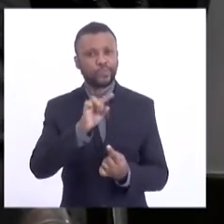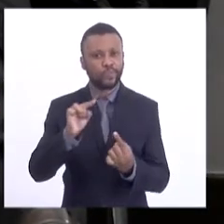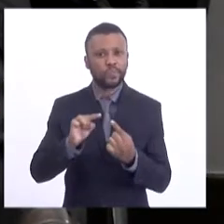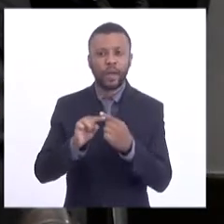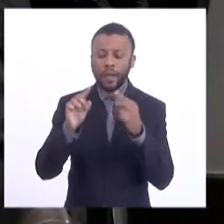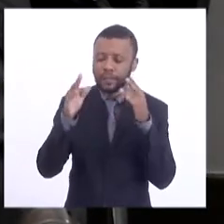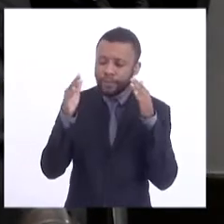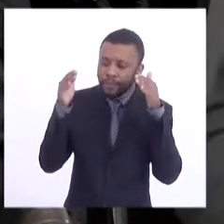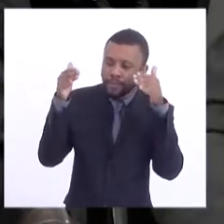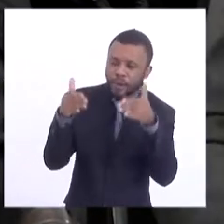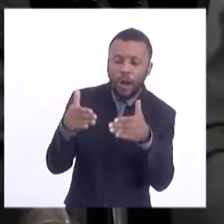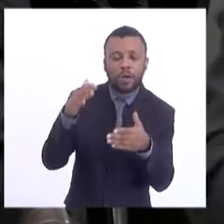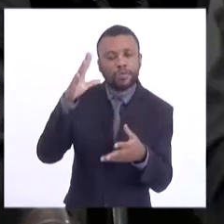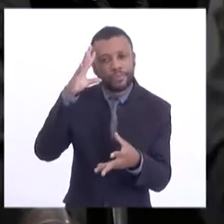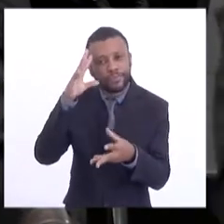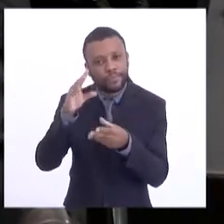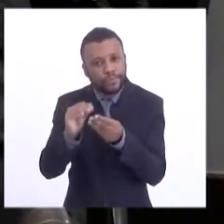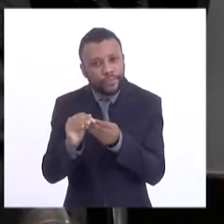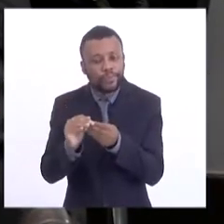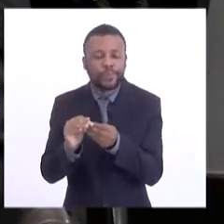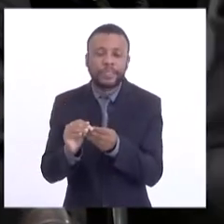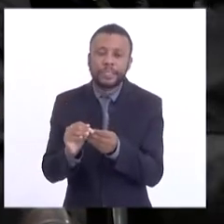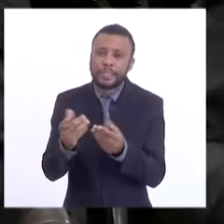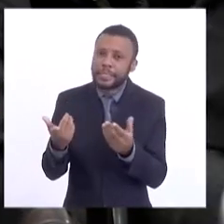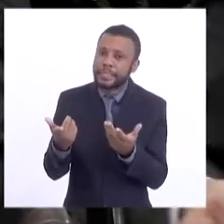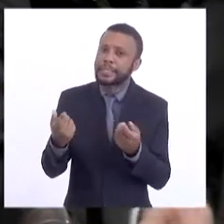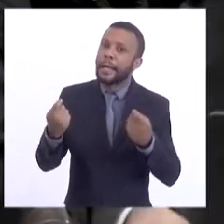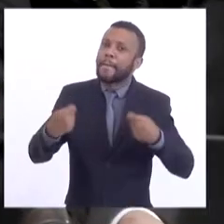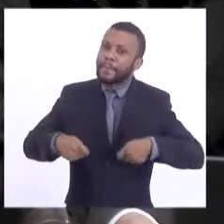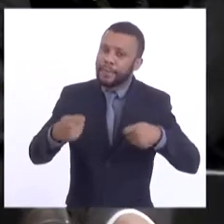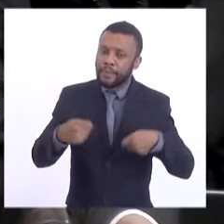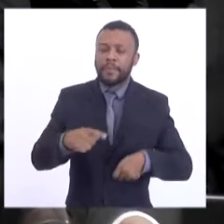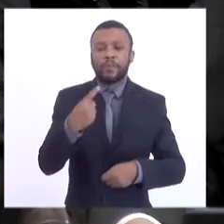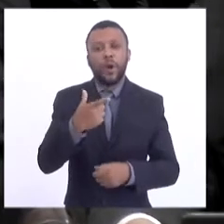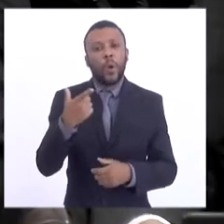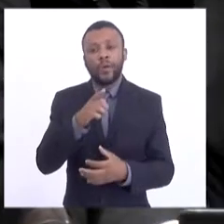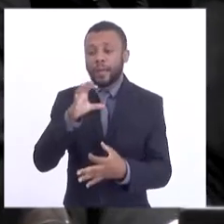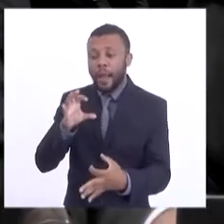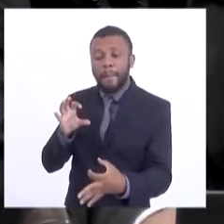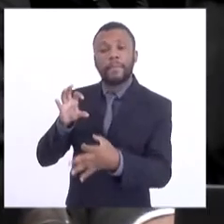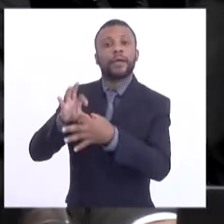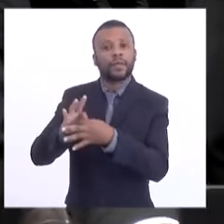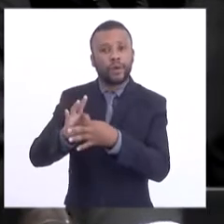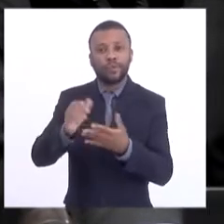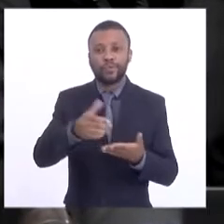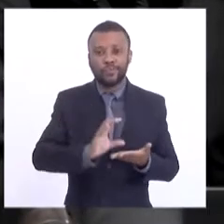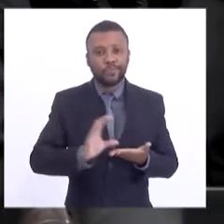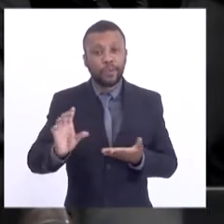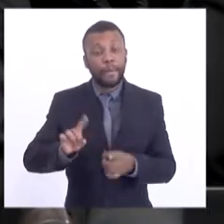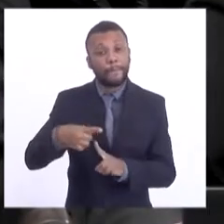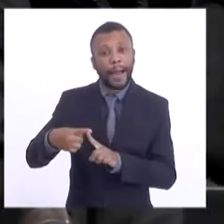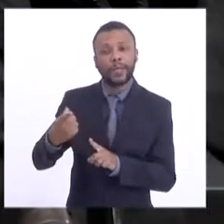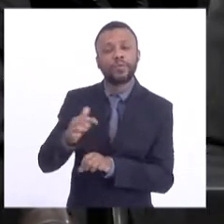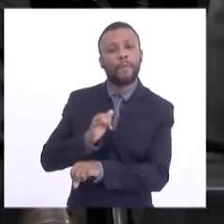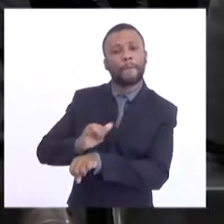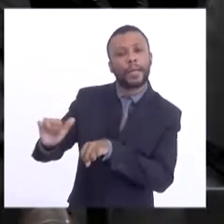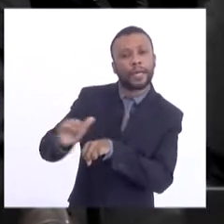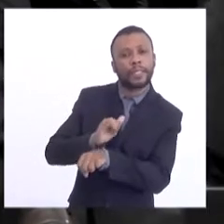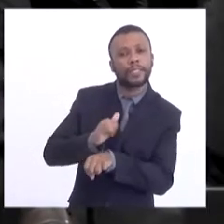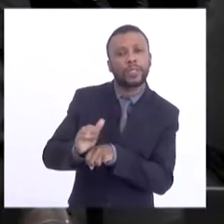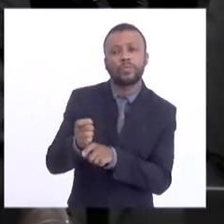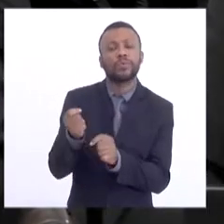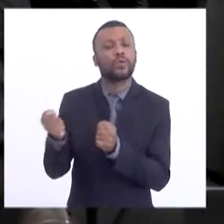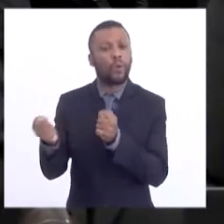visualização entendimento da Necessidade para aplicação do recurso e os mecanismos de controle